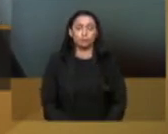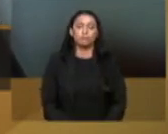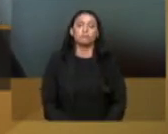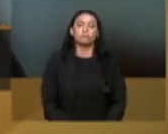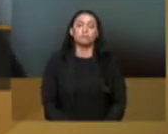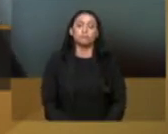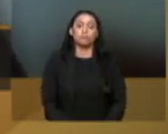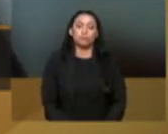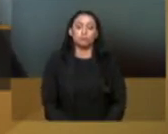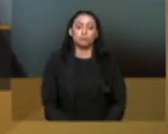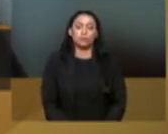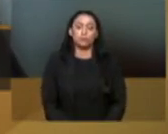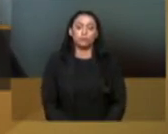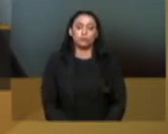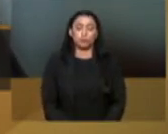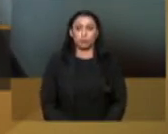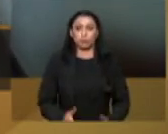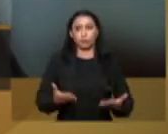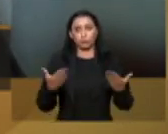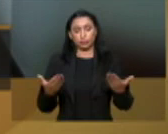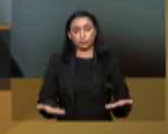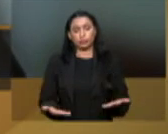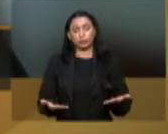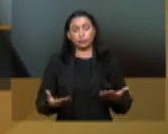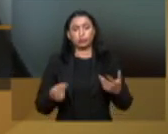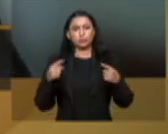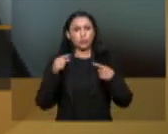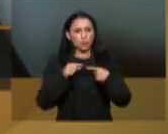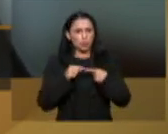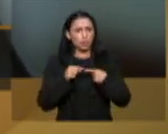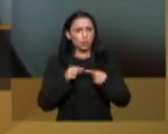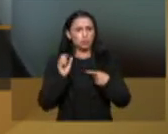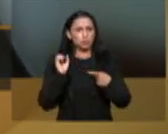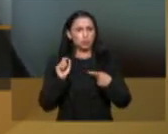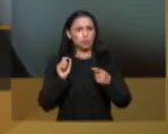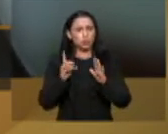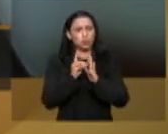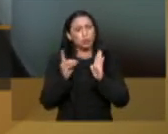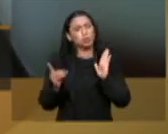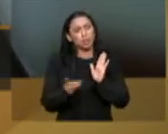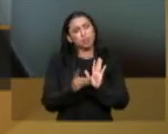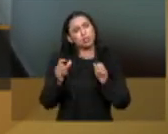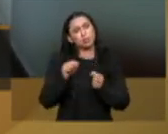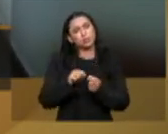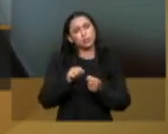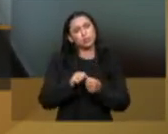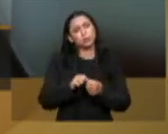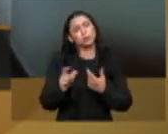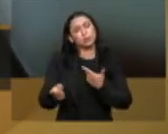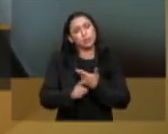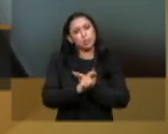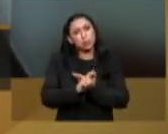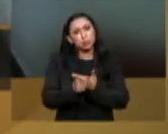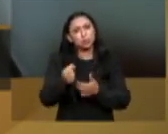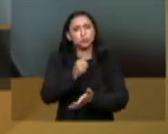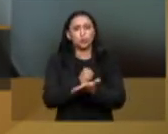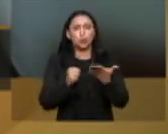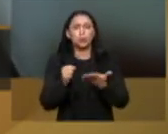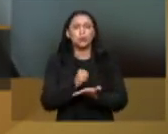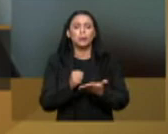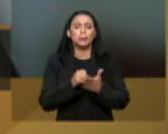rígido. Registro, então, nesse ponto, que os decretos editados pelo Poder Executivo, com base